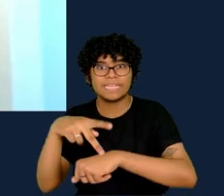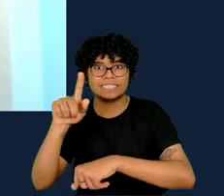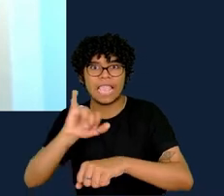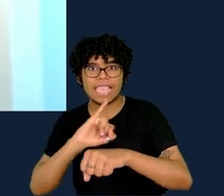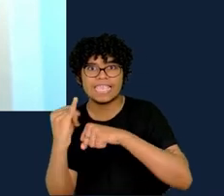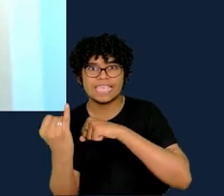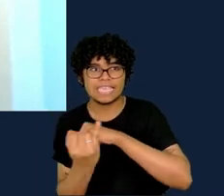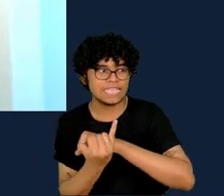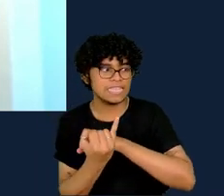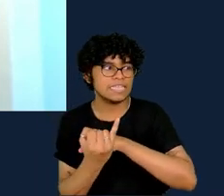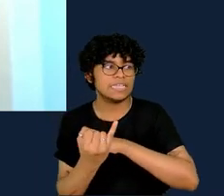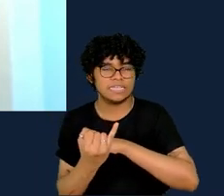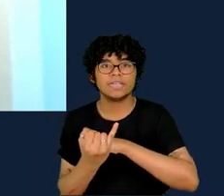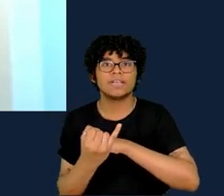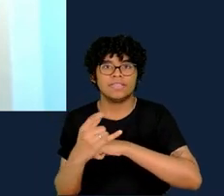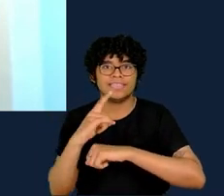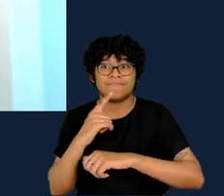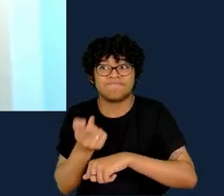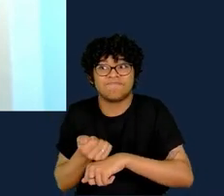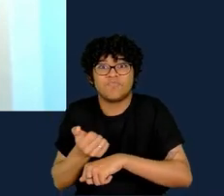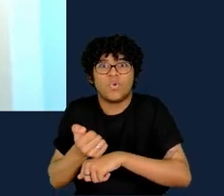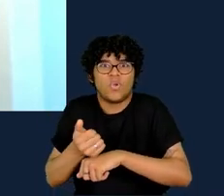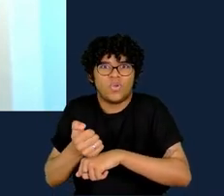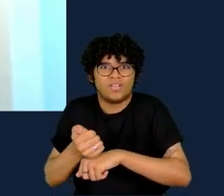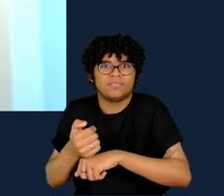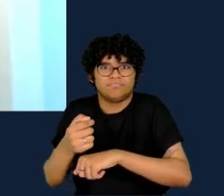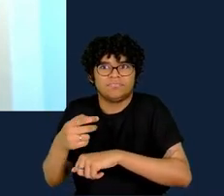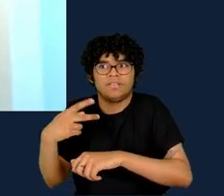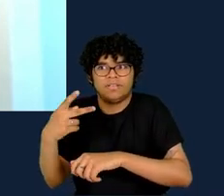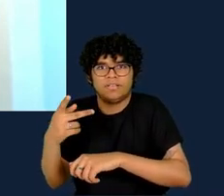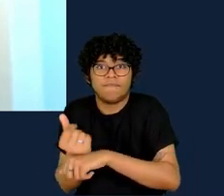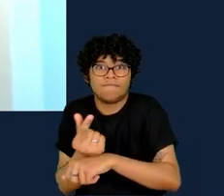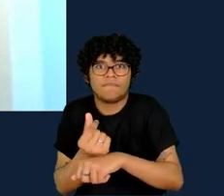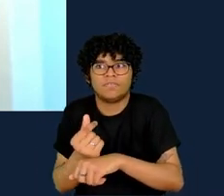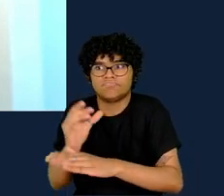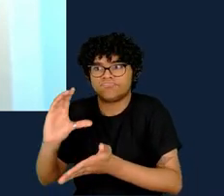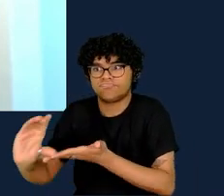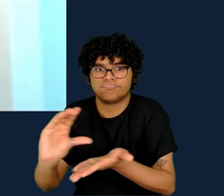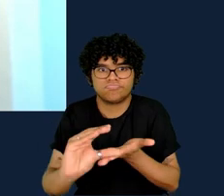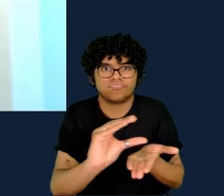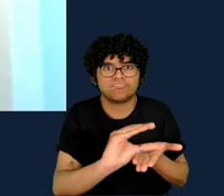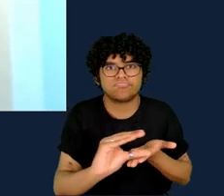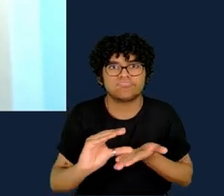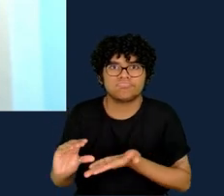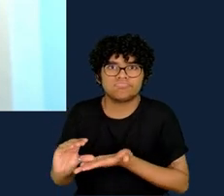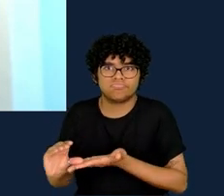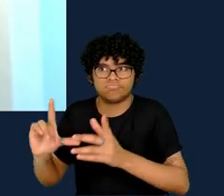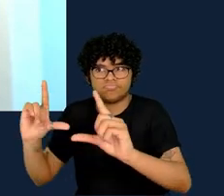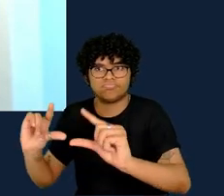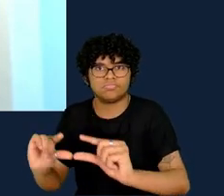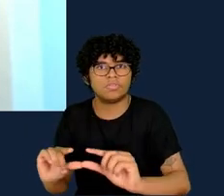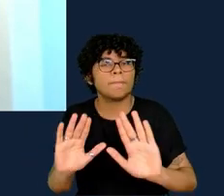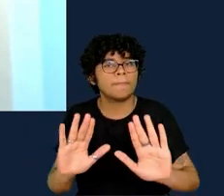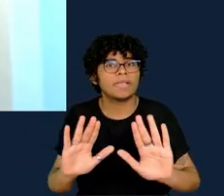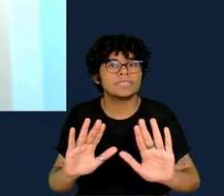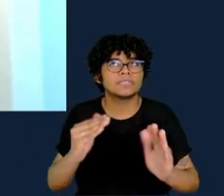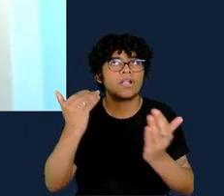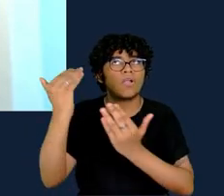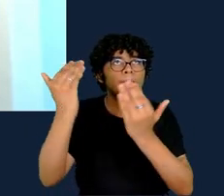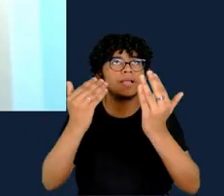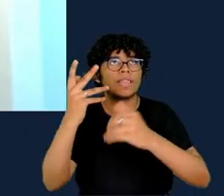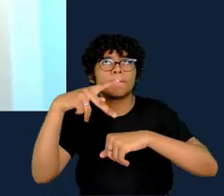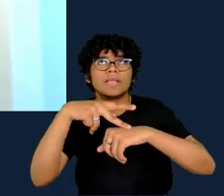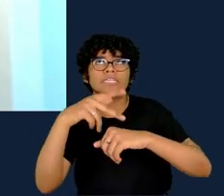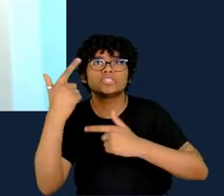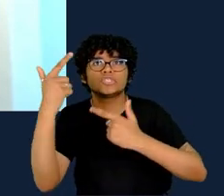poucas finanças públicas indo para adaptação e mitigação, que não é válido para os outros lugares do mundo, que entram numa escala mais continental. Mas o que